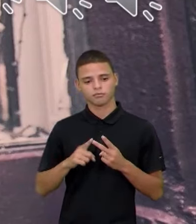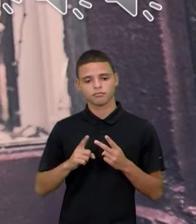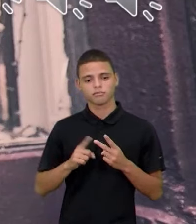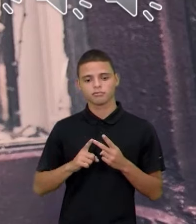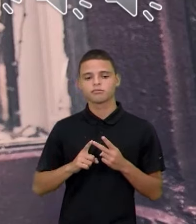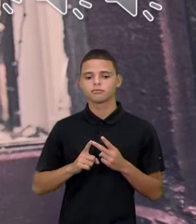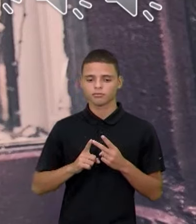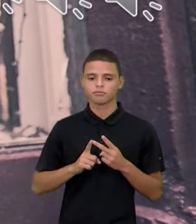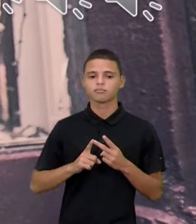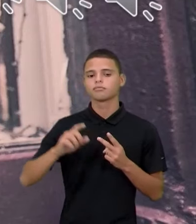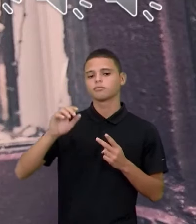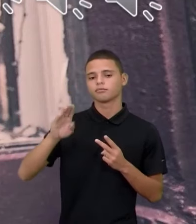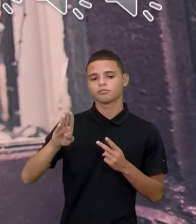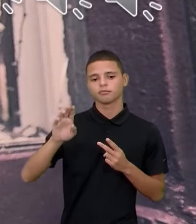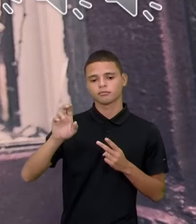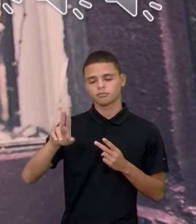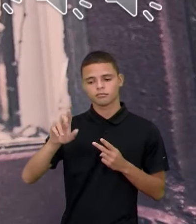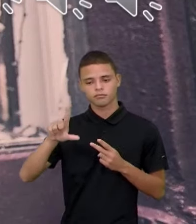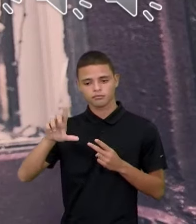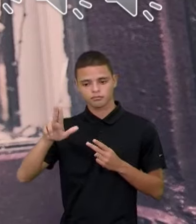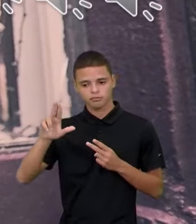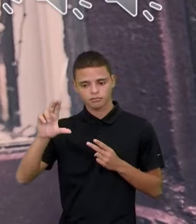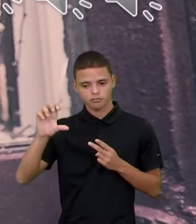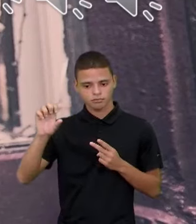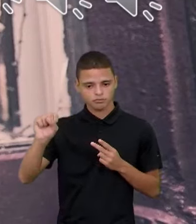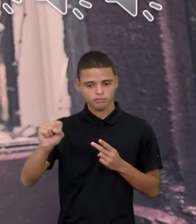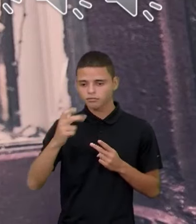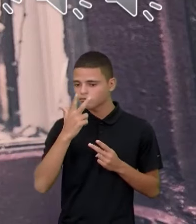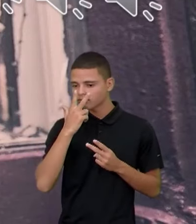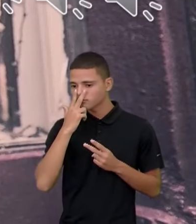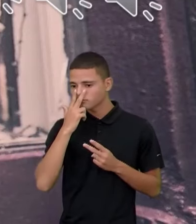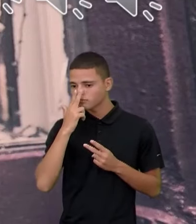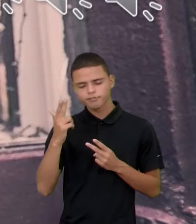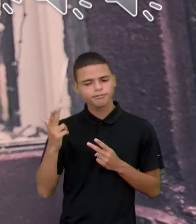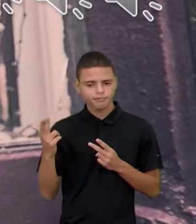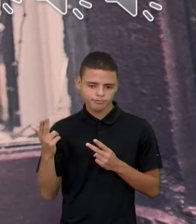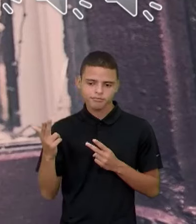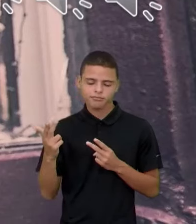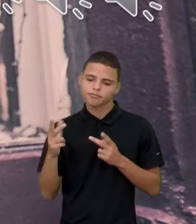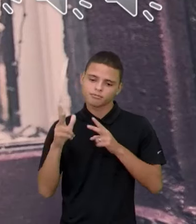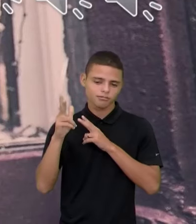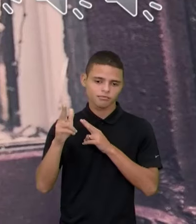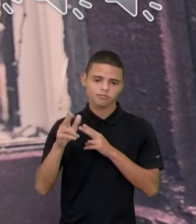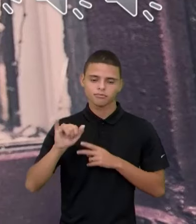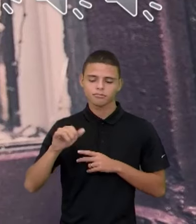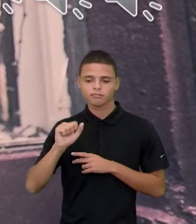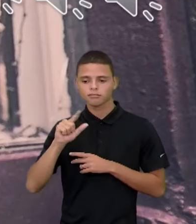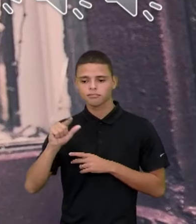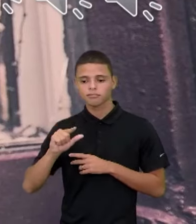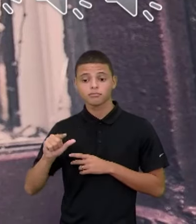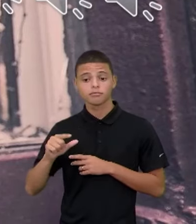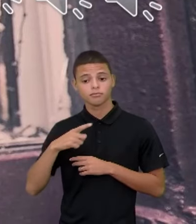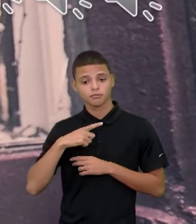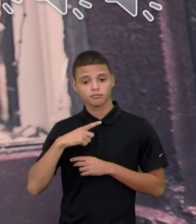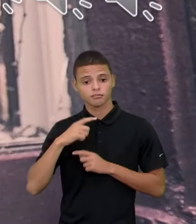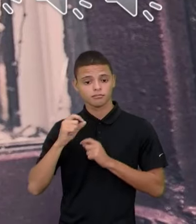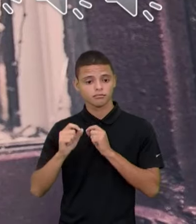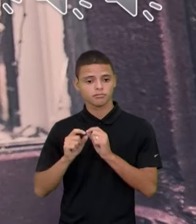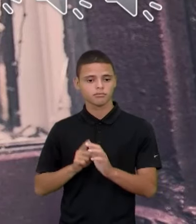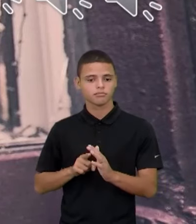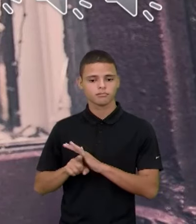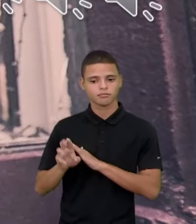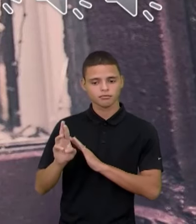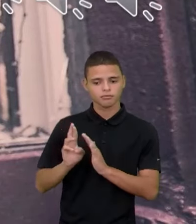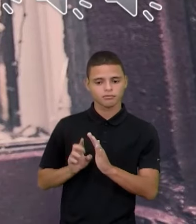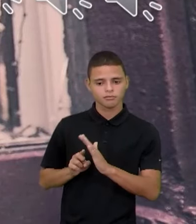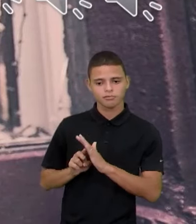tem uma pegada bastante característica do jazz envolvendo a questão rítmica, e nós temos o lance da pergunta e